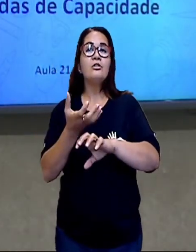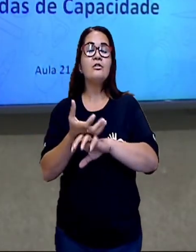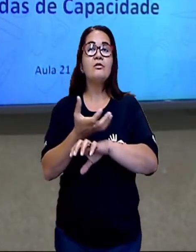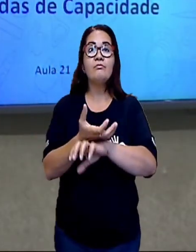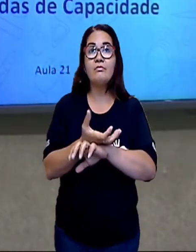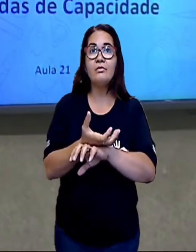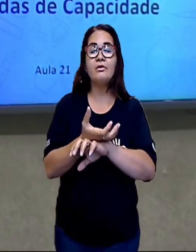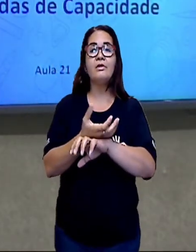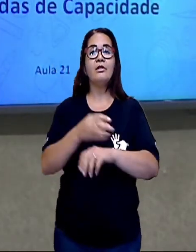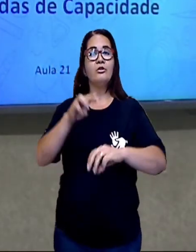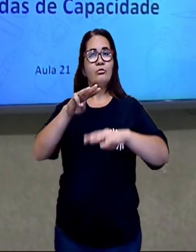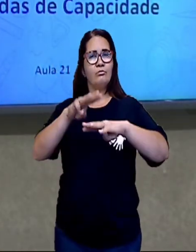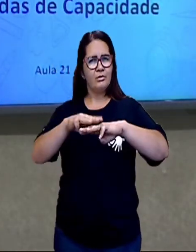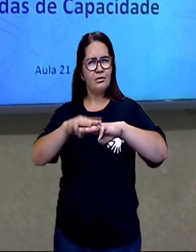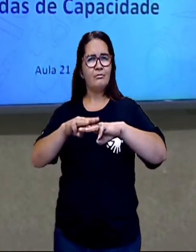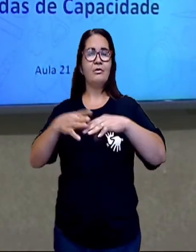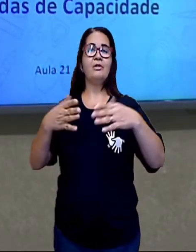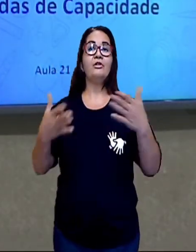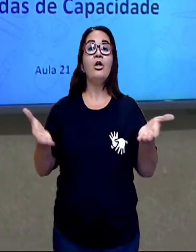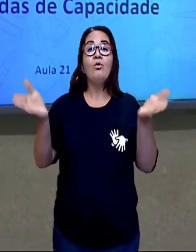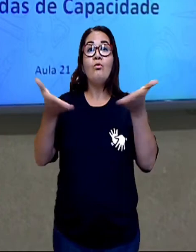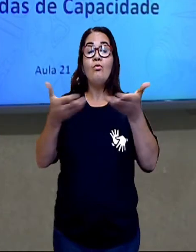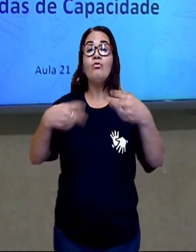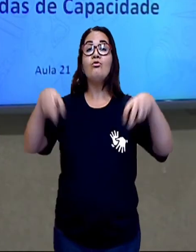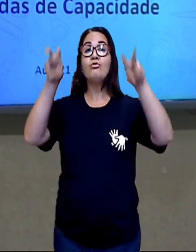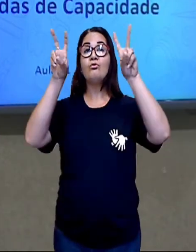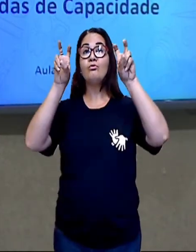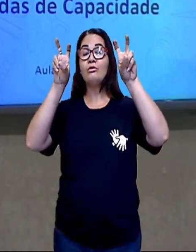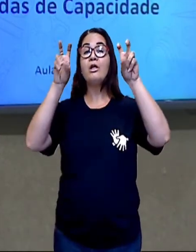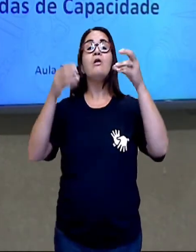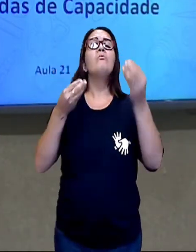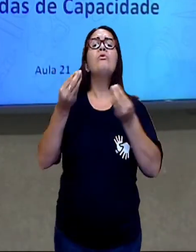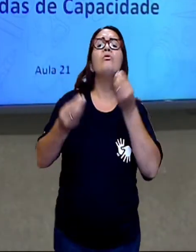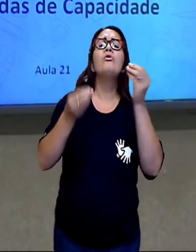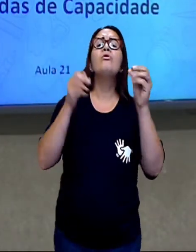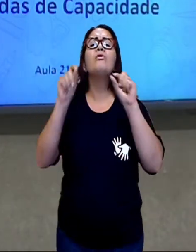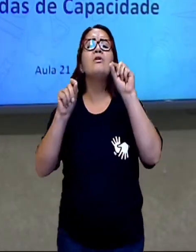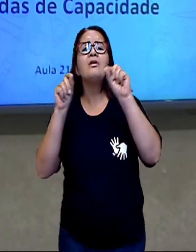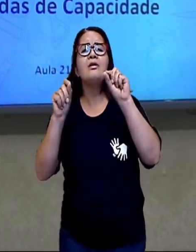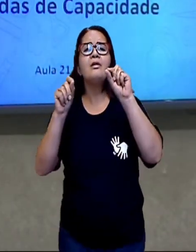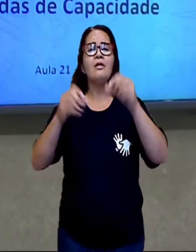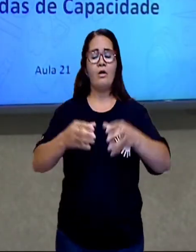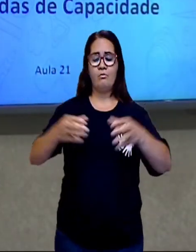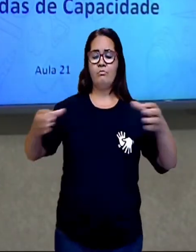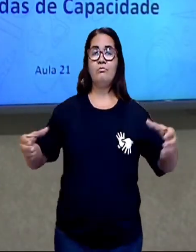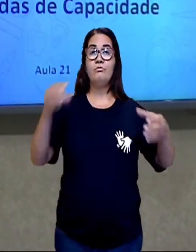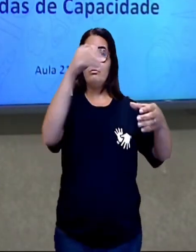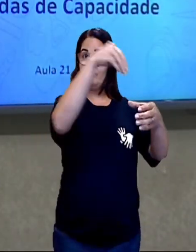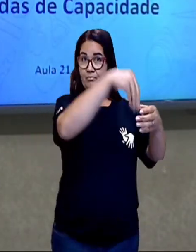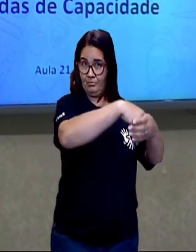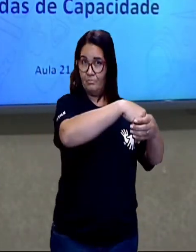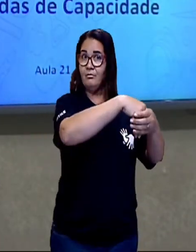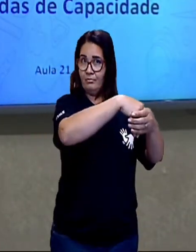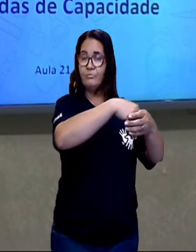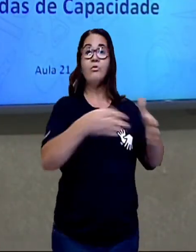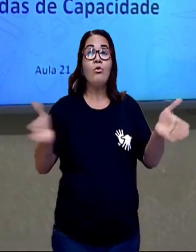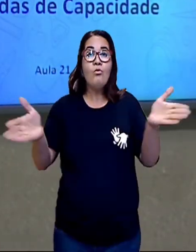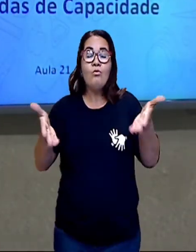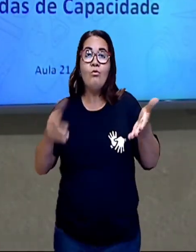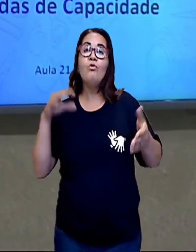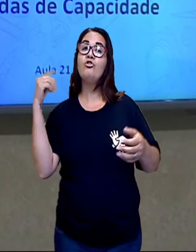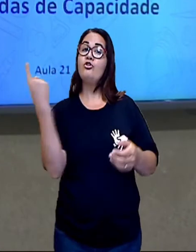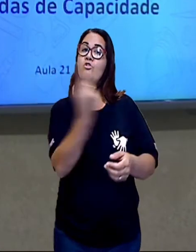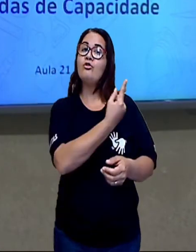medidas de capacidade. Na matemática, ao trabalhar as medidas de capacidade, iremos abordar os temas que falam